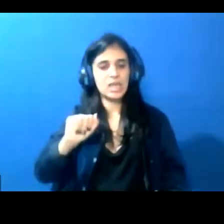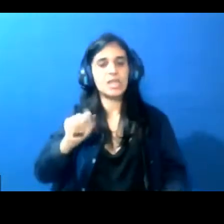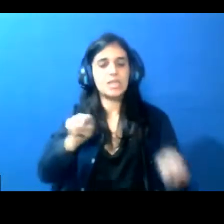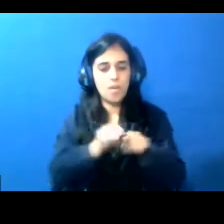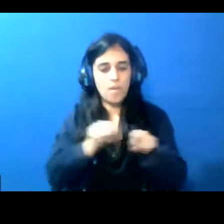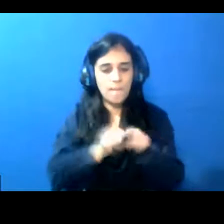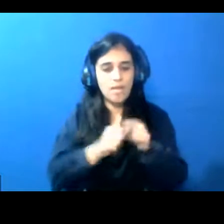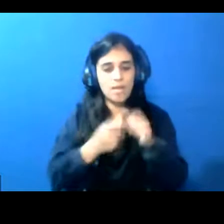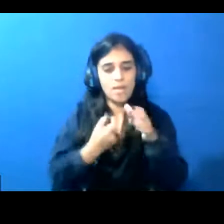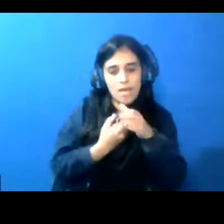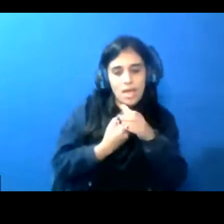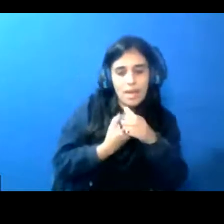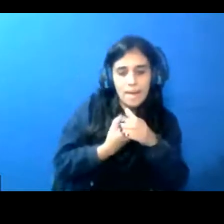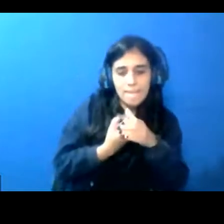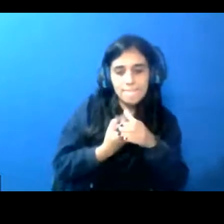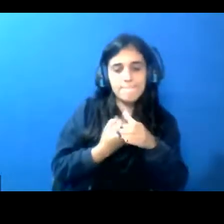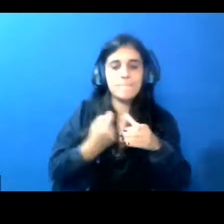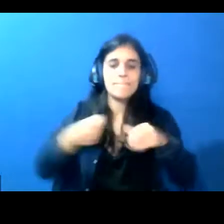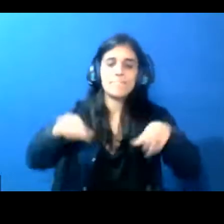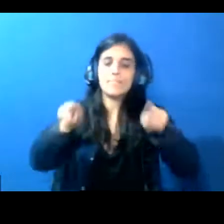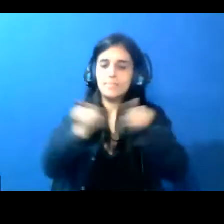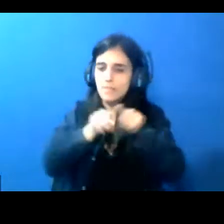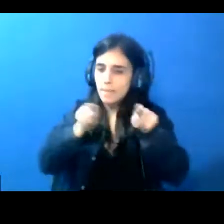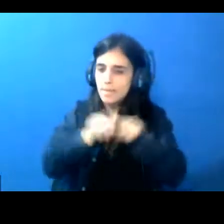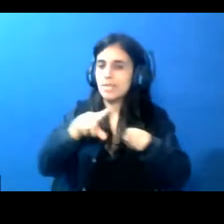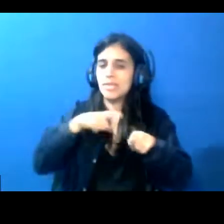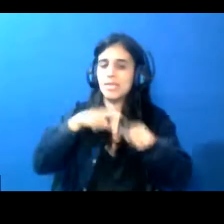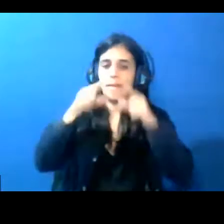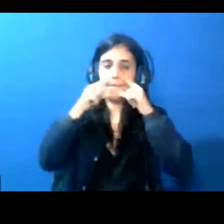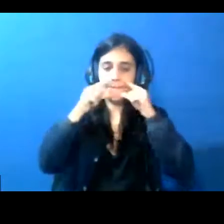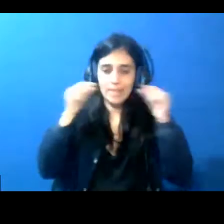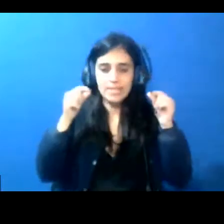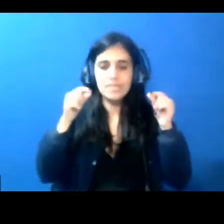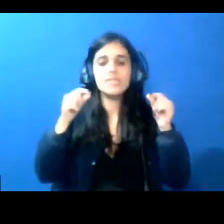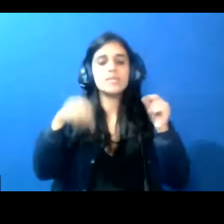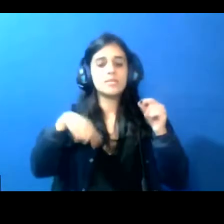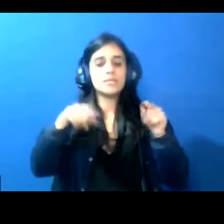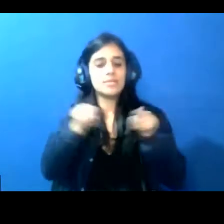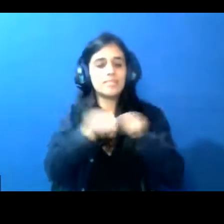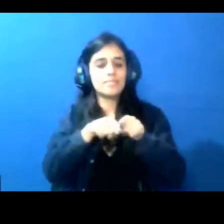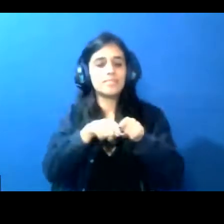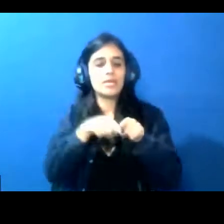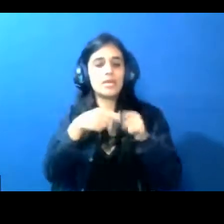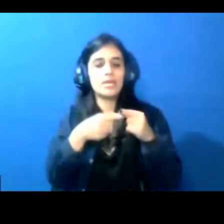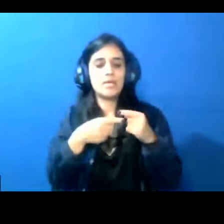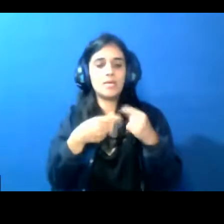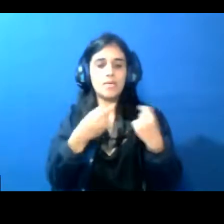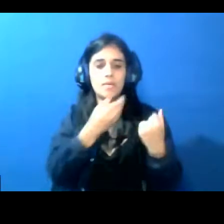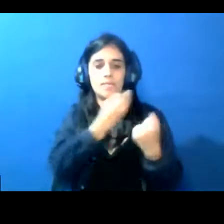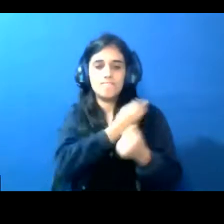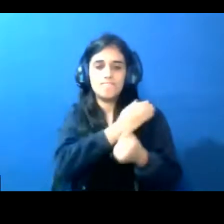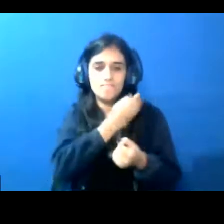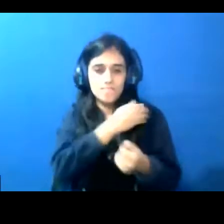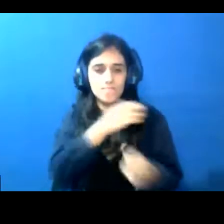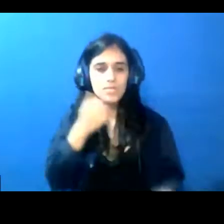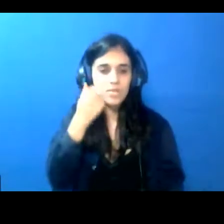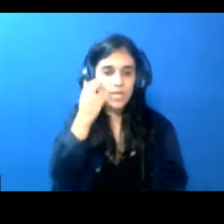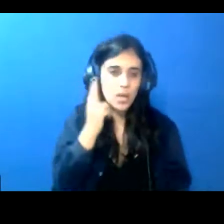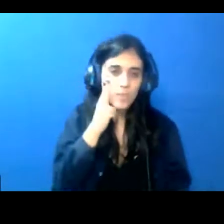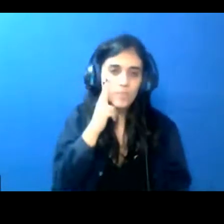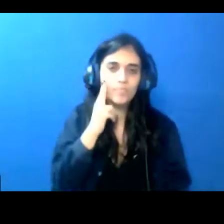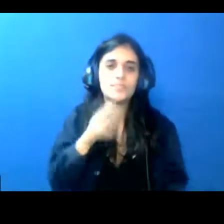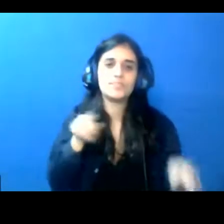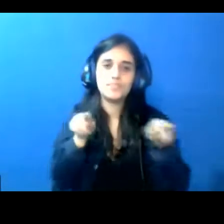ao mesmo tempo, patriarcal e racista. E aqui, através das